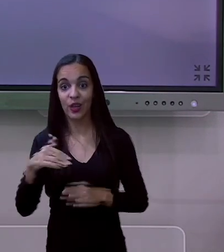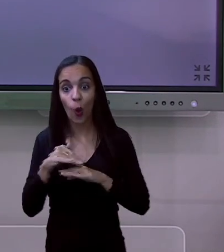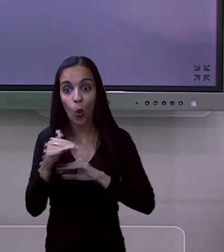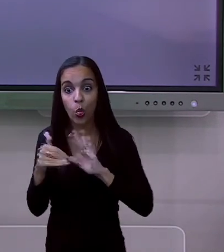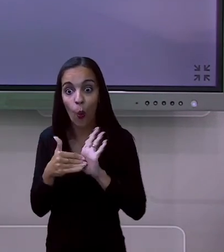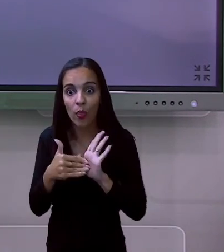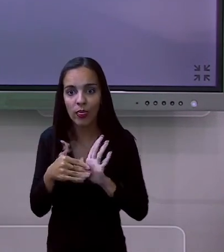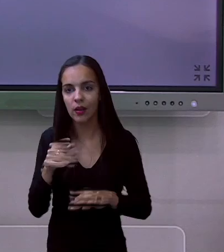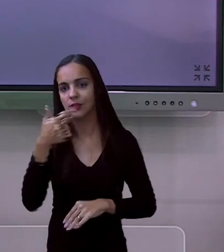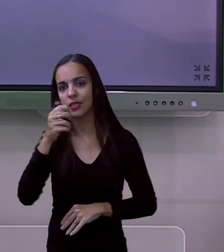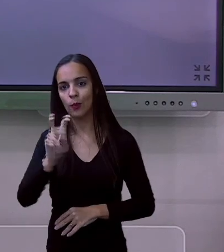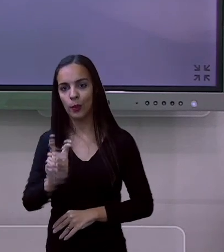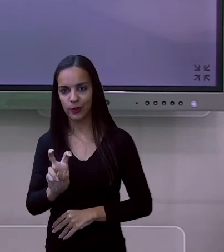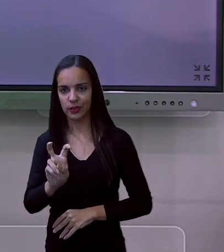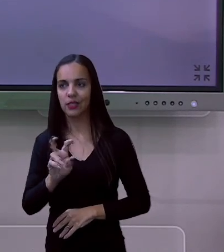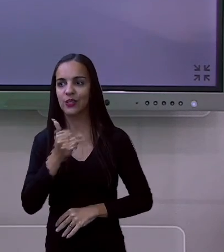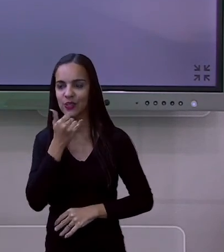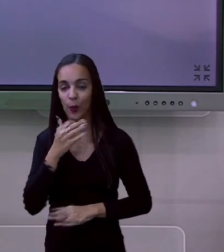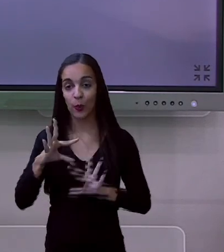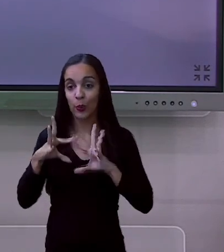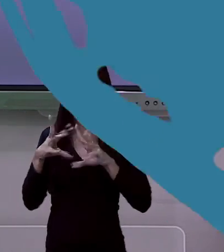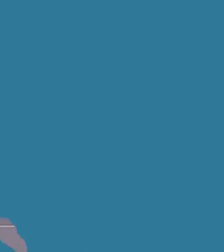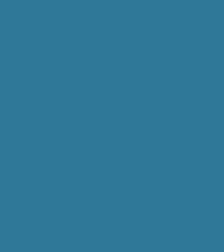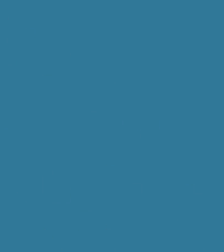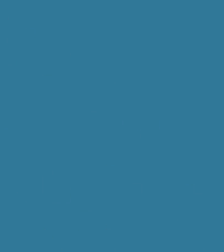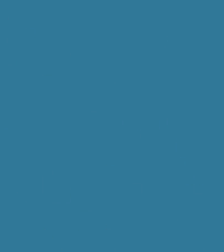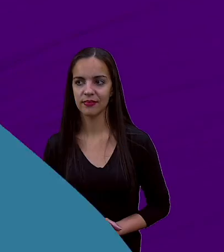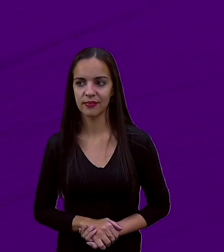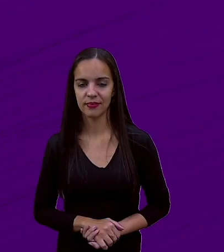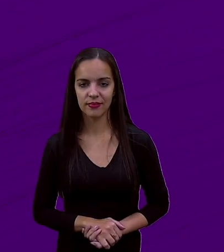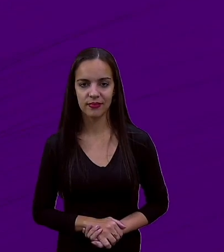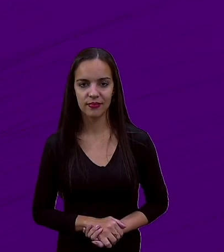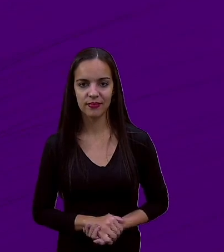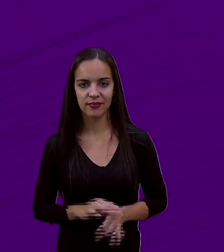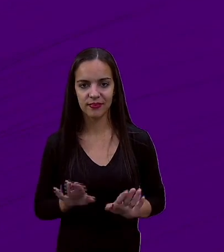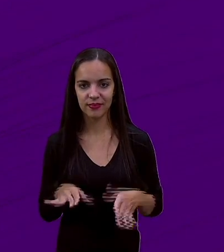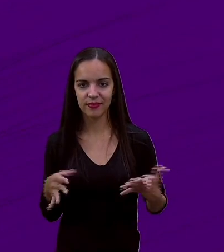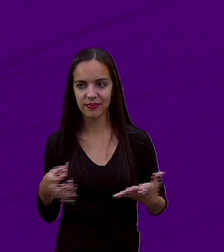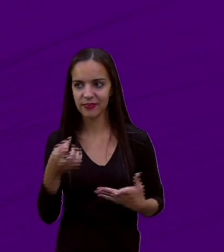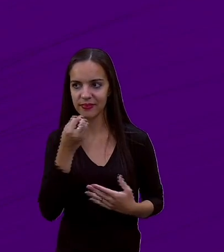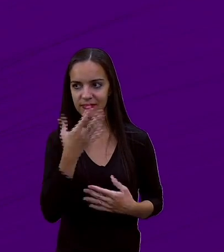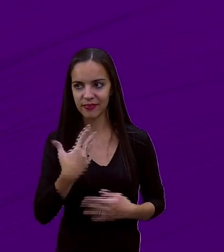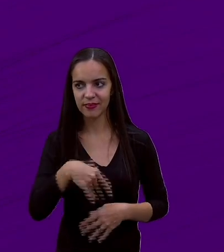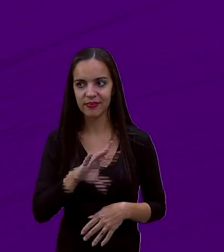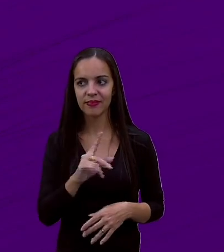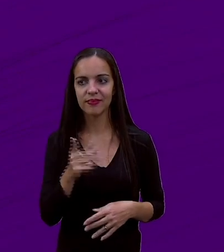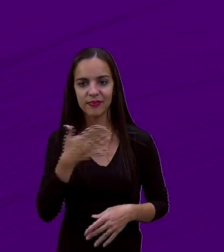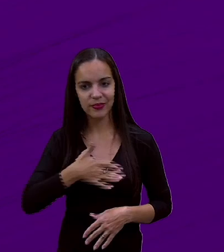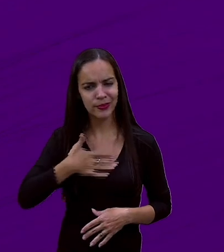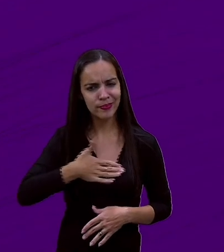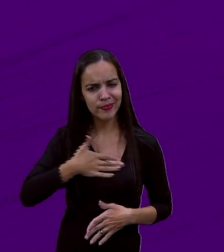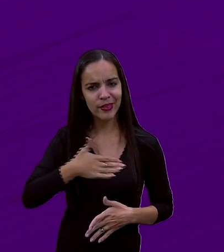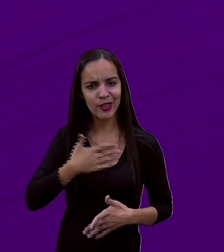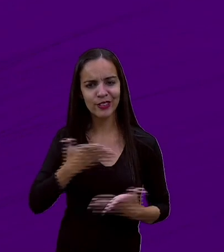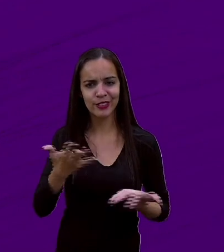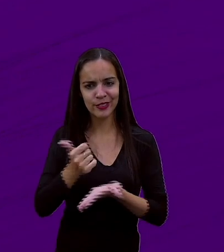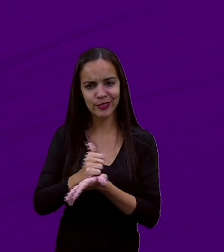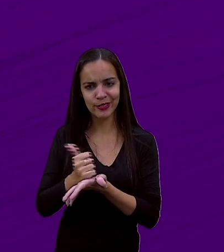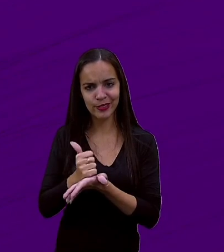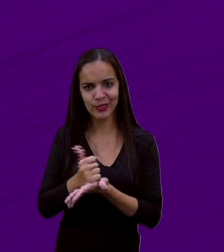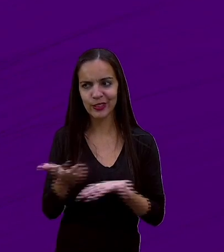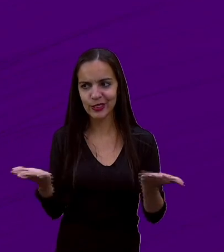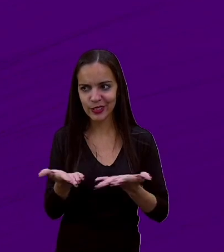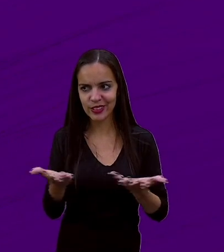todas. Aê, parabéns para nós, Gabi. Acertamos todas. E aí, pessoal, vocês gostaram do nosso game de hoje?